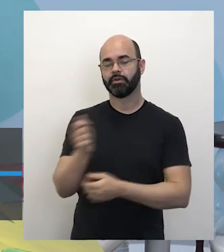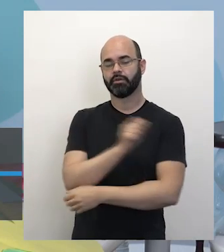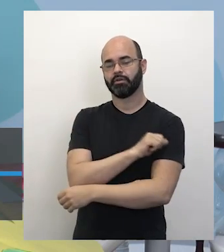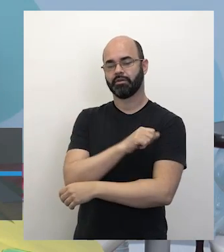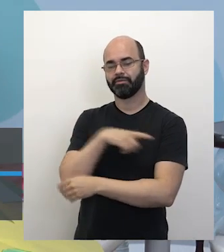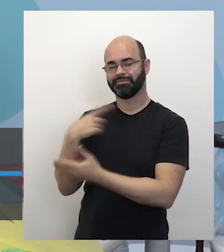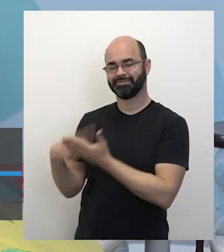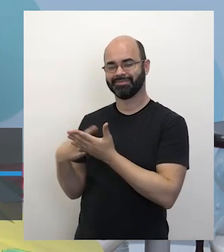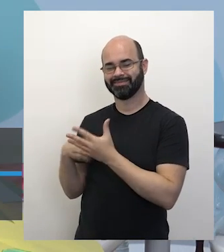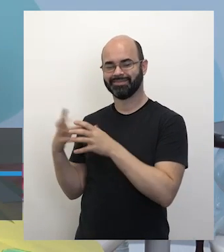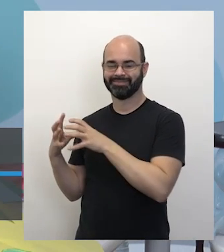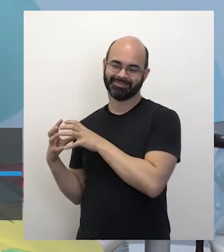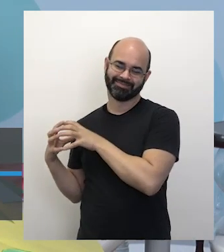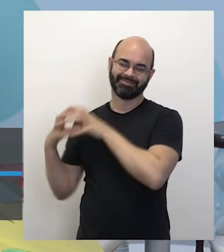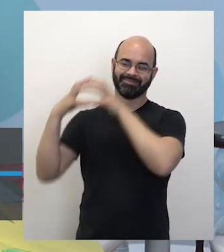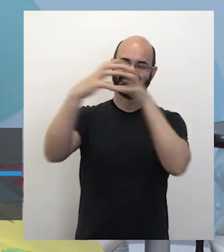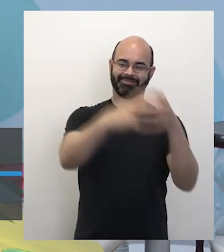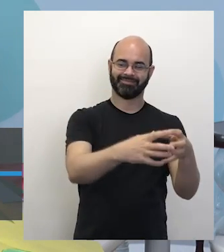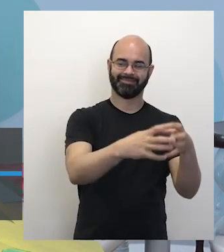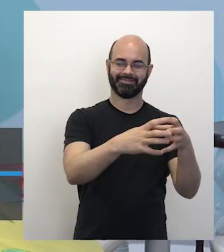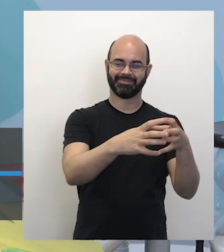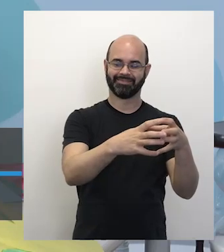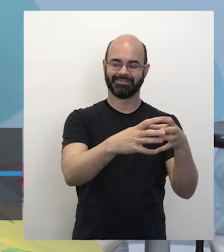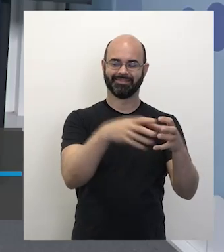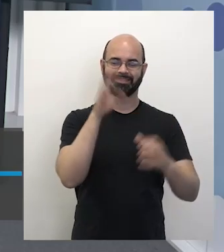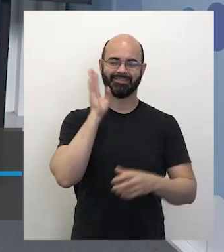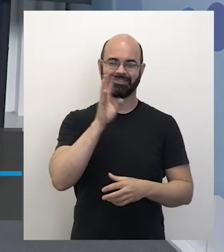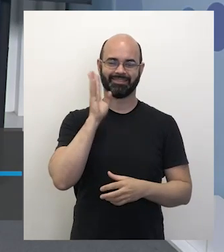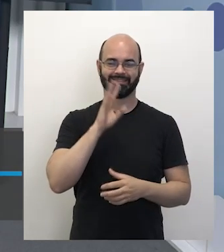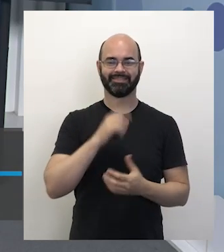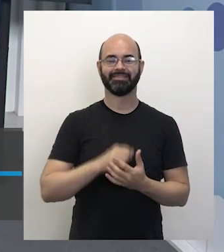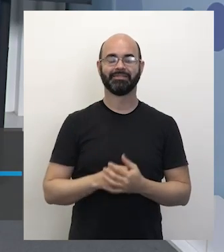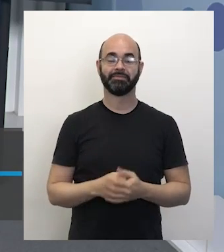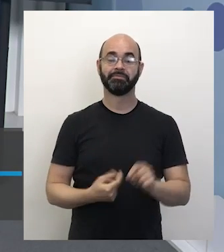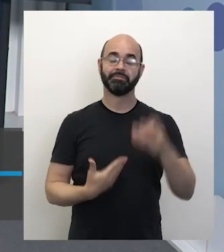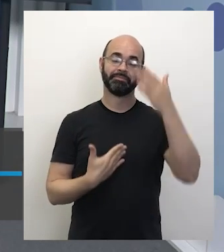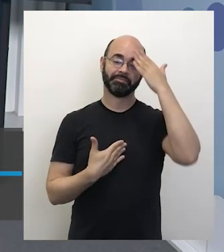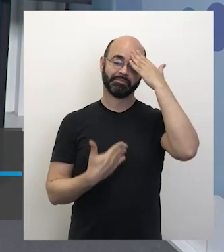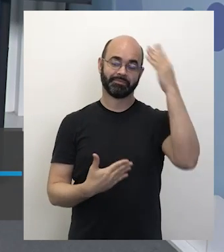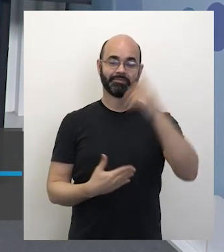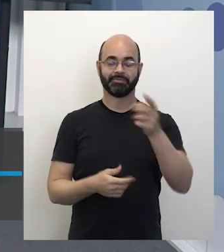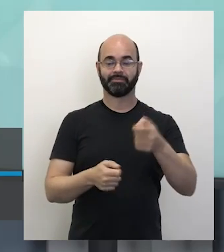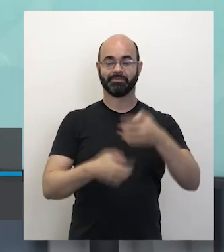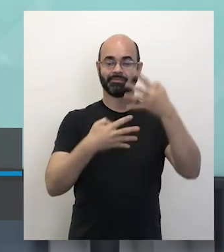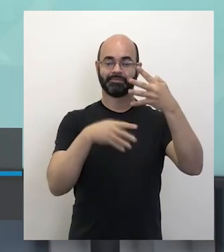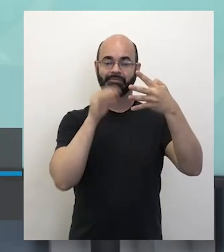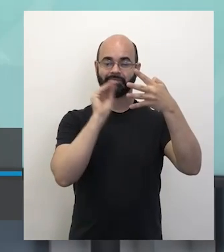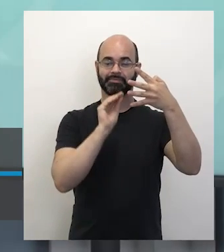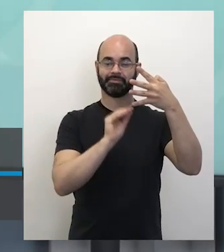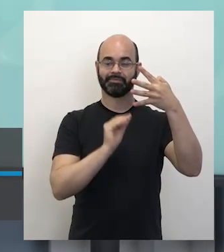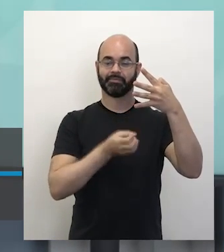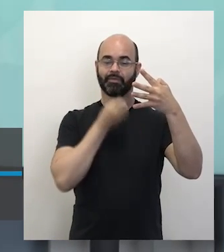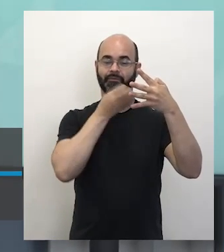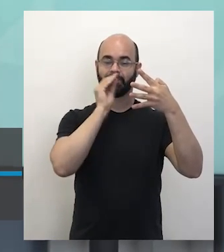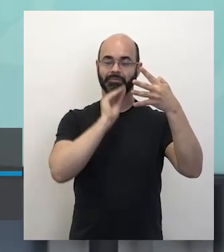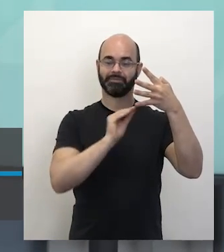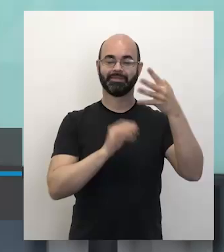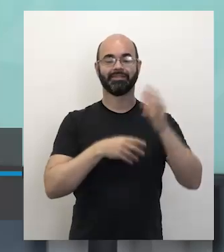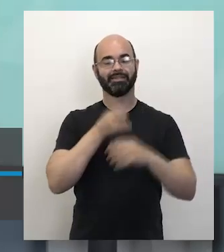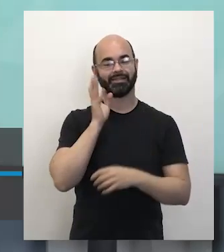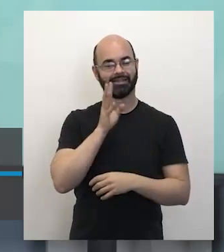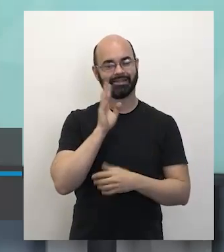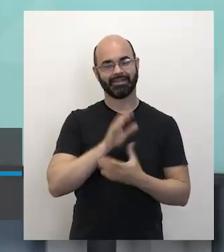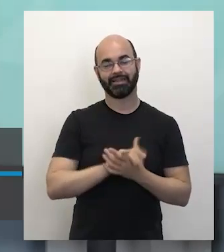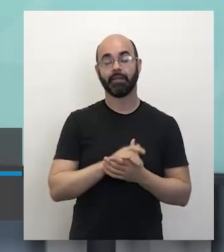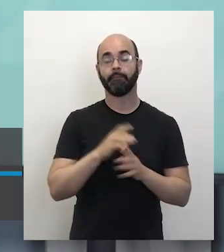a turma lá, que é muito legal. Muito legal, gente. Muito obrigada aí pelas considerações no chat. Eu tenho aqui uma informação importante para a gente poder encerrar